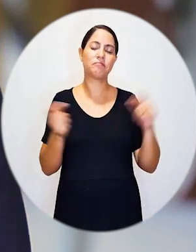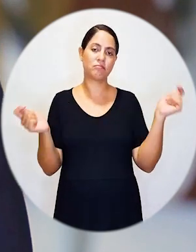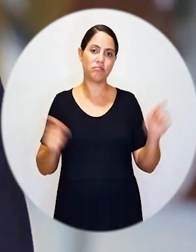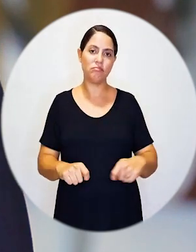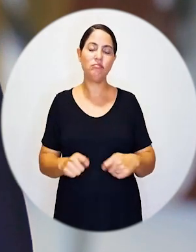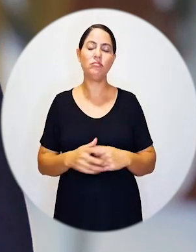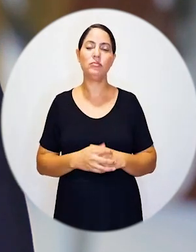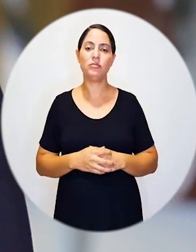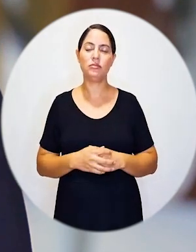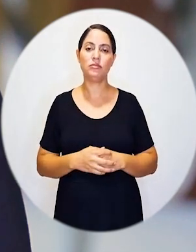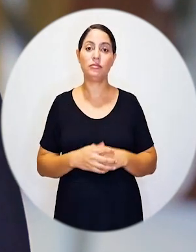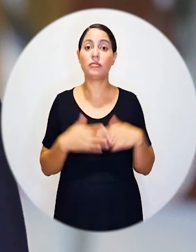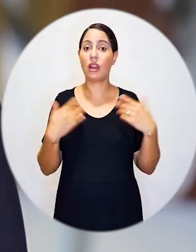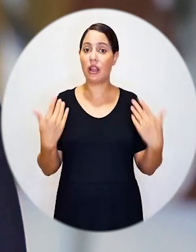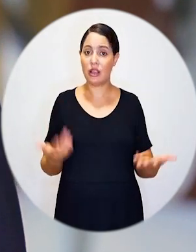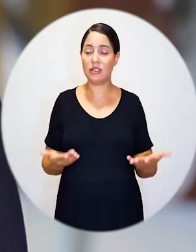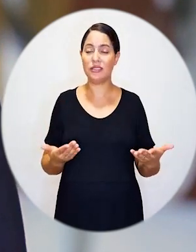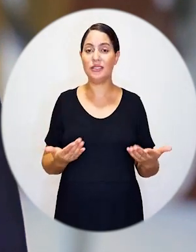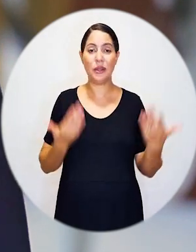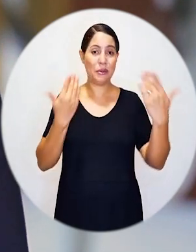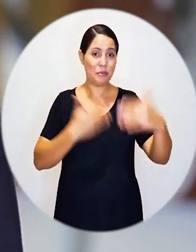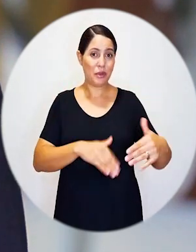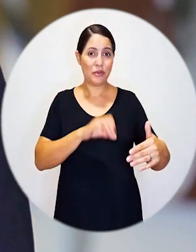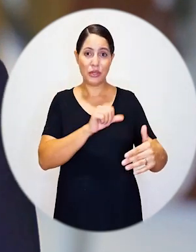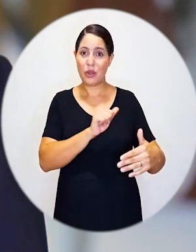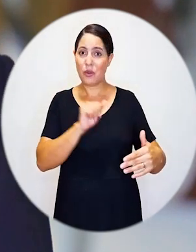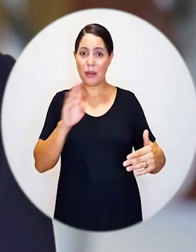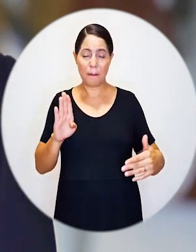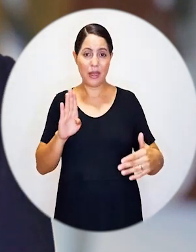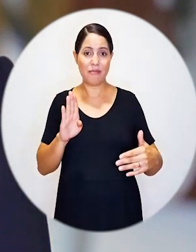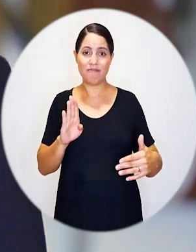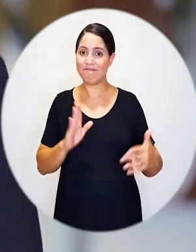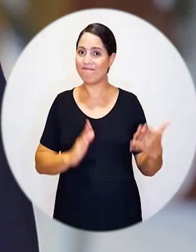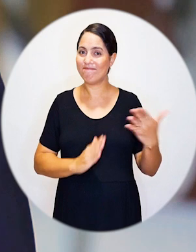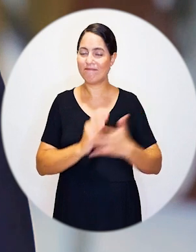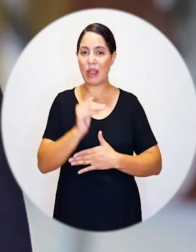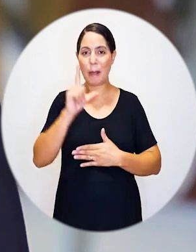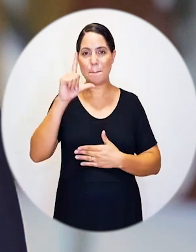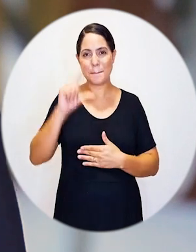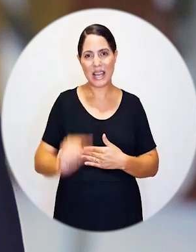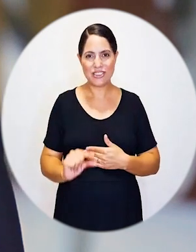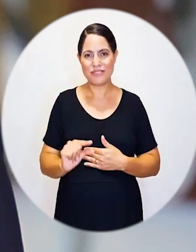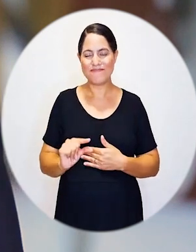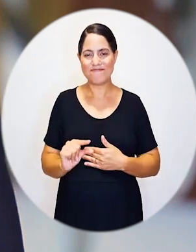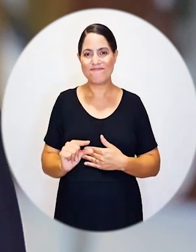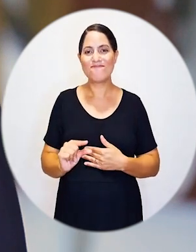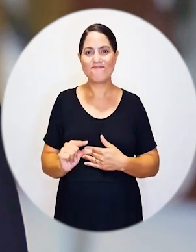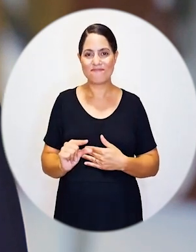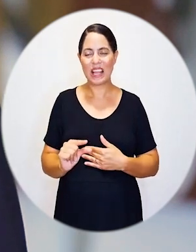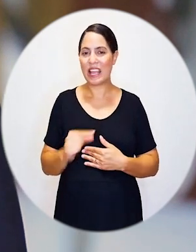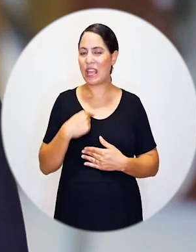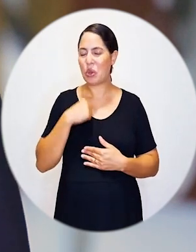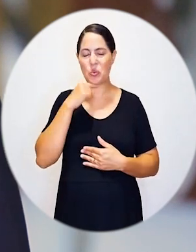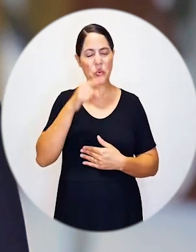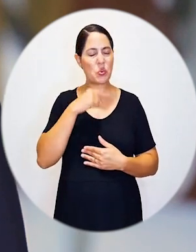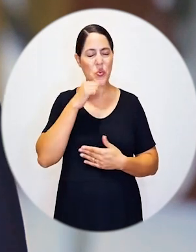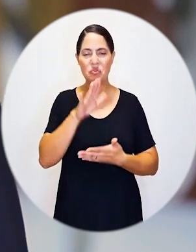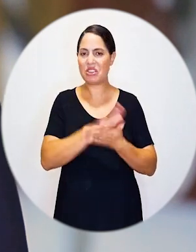atuação profissional. Essa baixa aprovação no exame de ordem, não tenho dúvidas de que é um